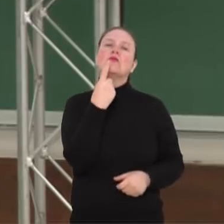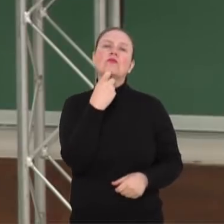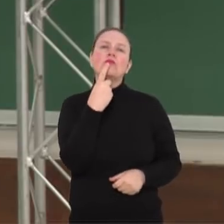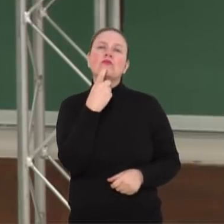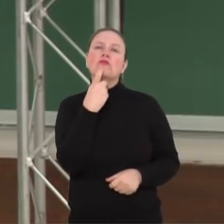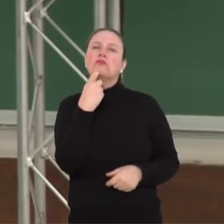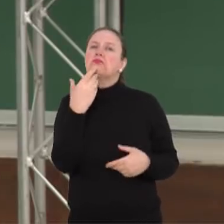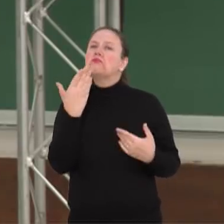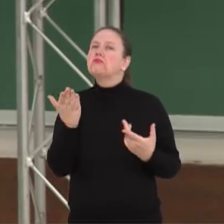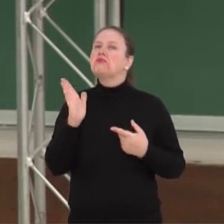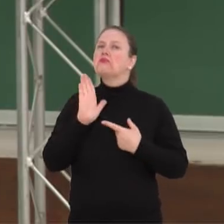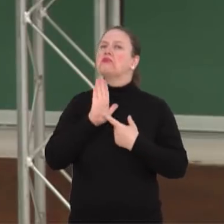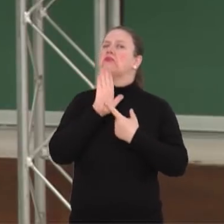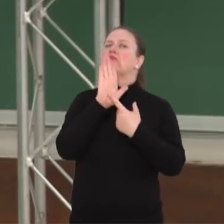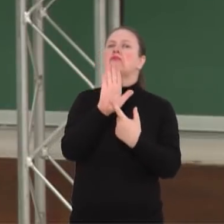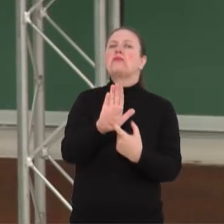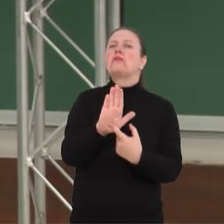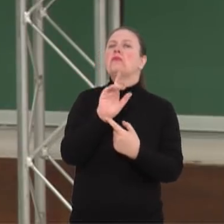estão te